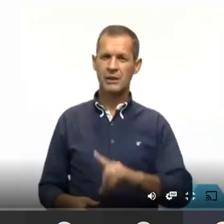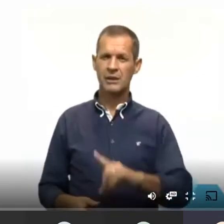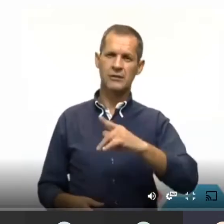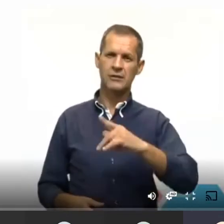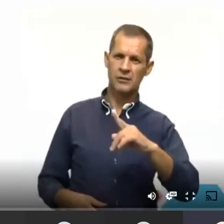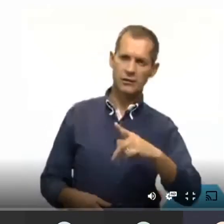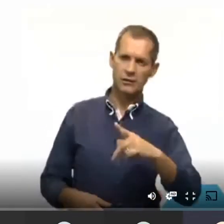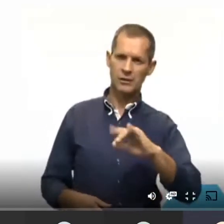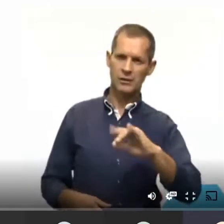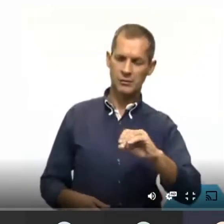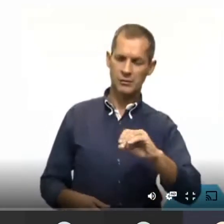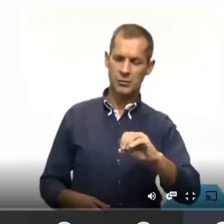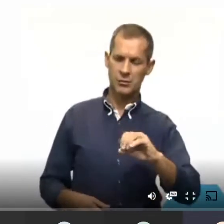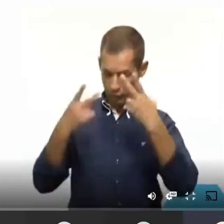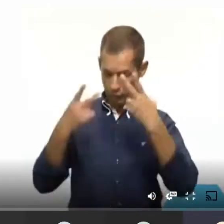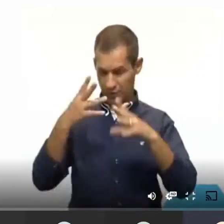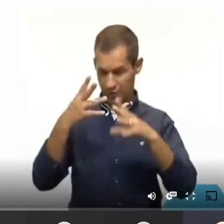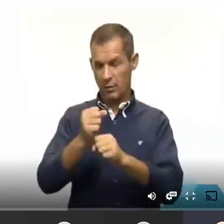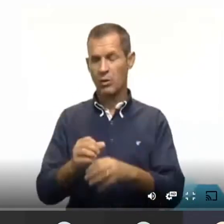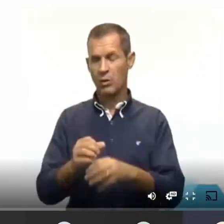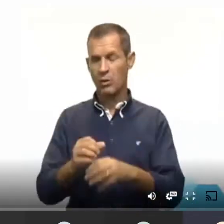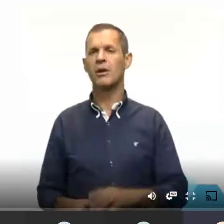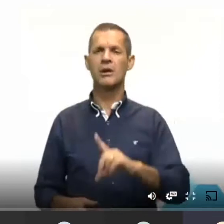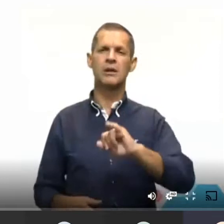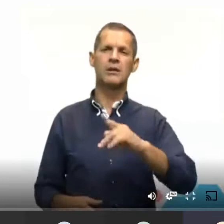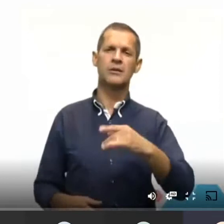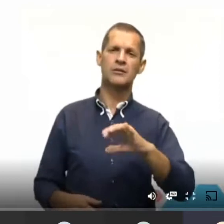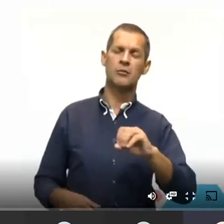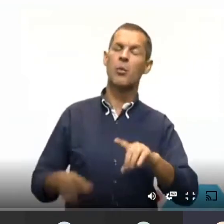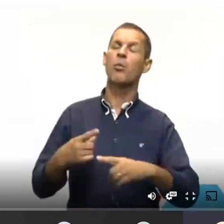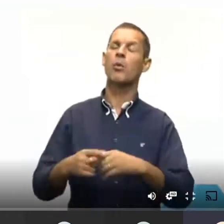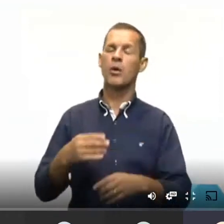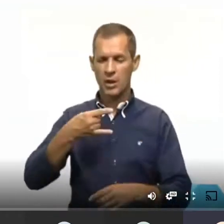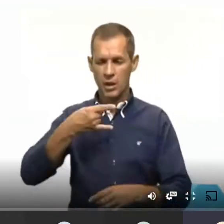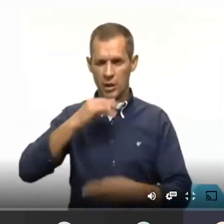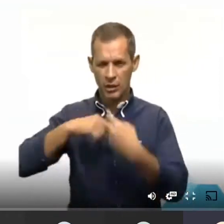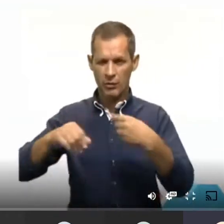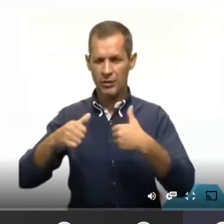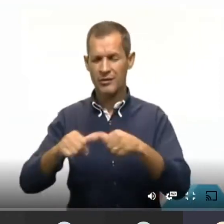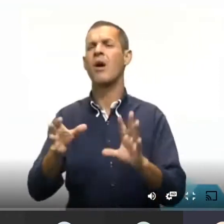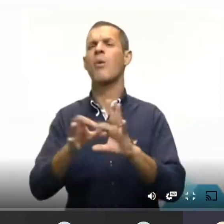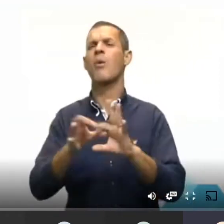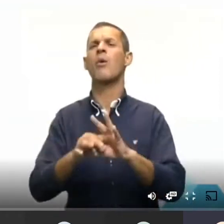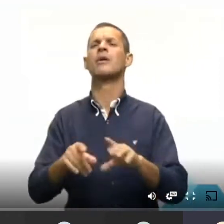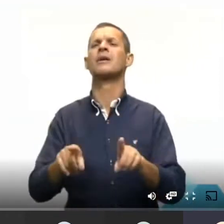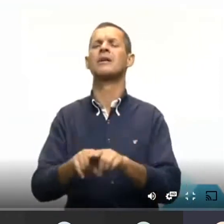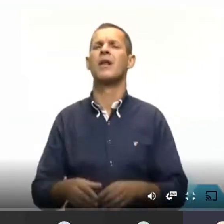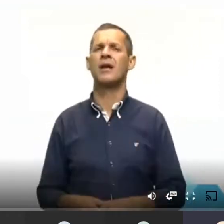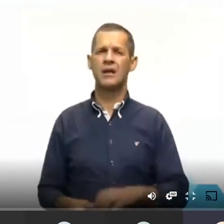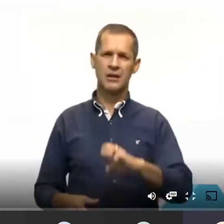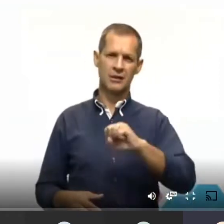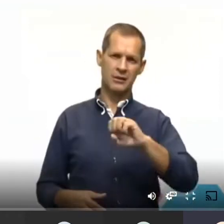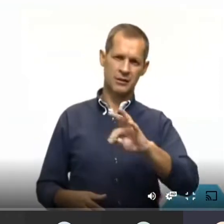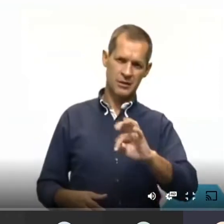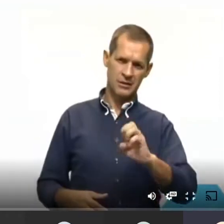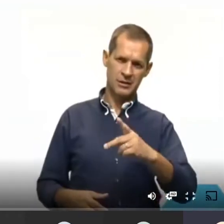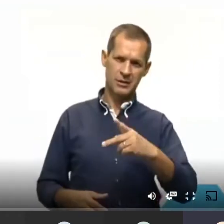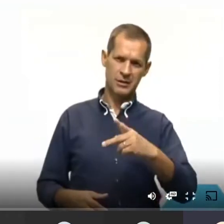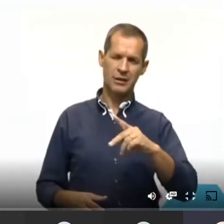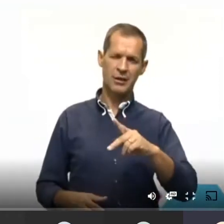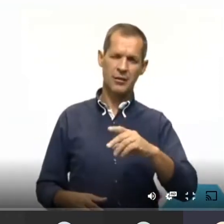normal, mas um acúmulo maior de lipídios. Por isso que o álcool está relacionado à esteatose